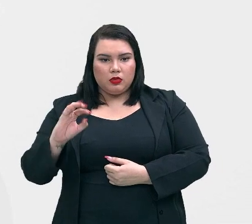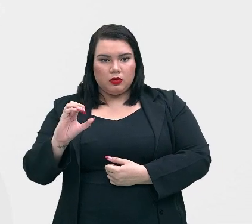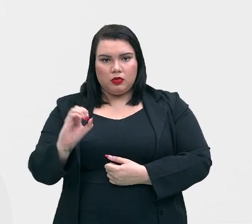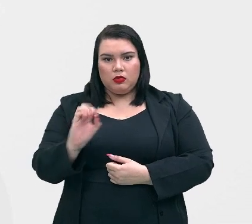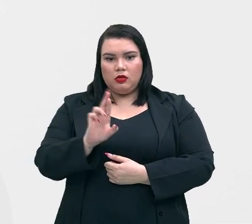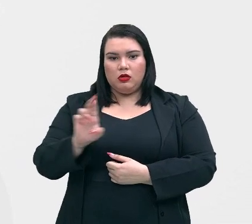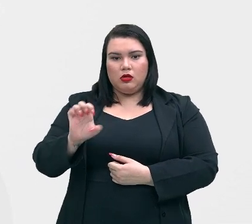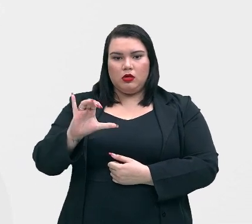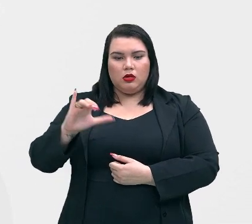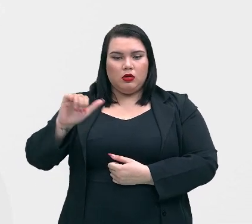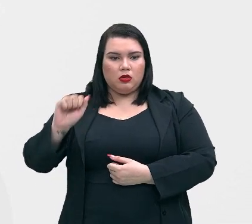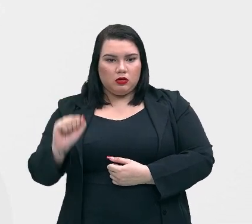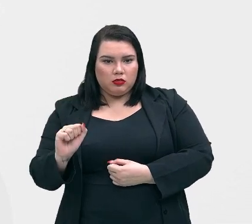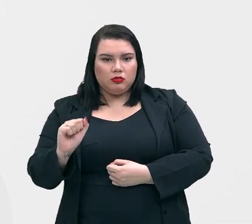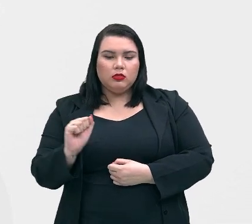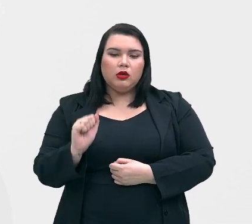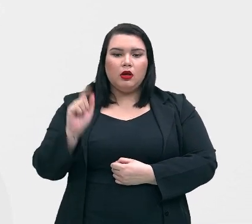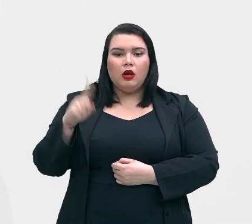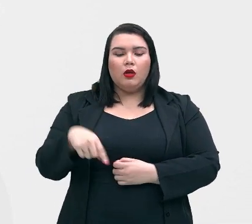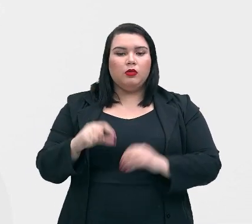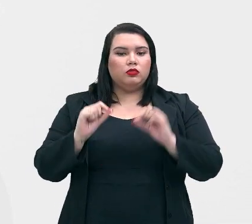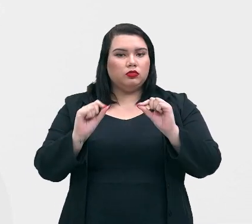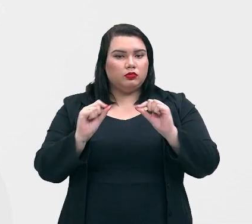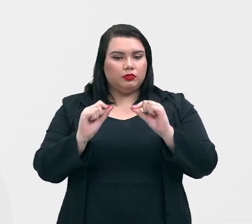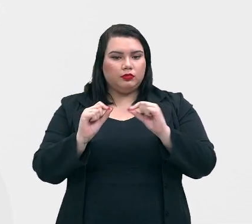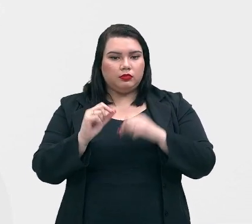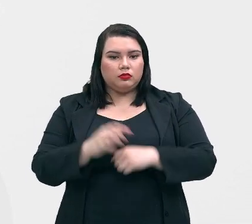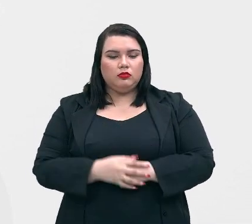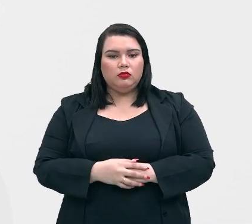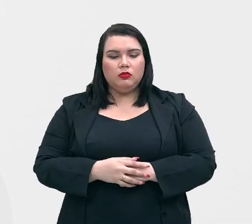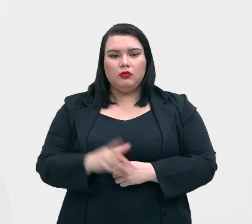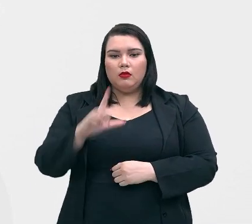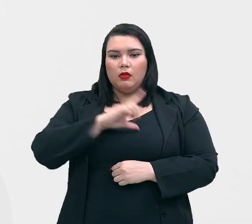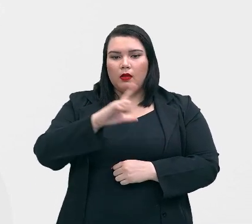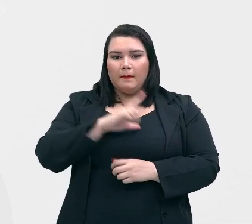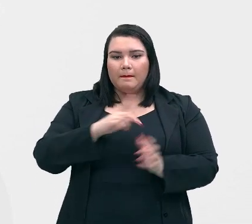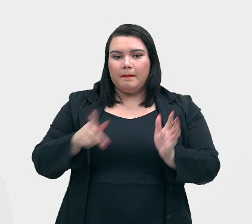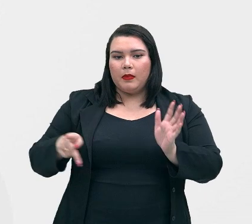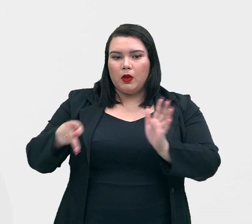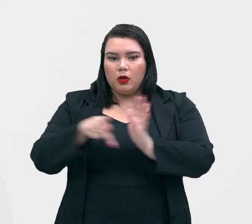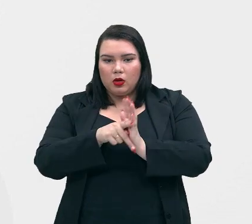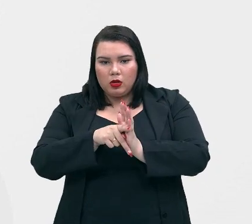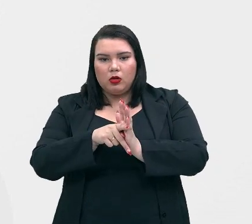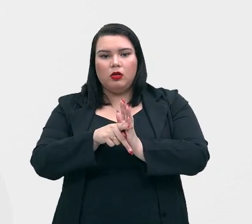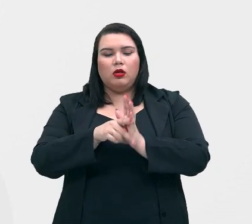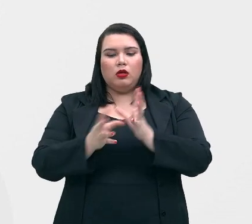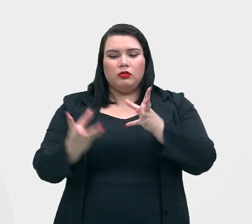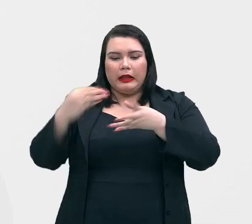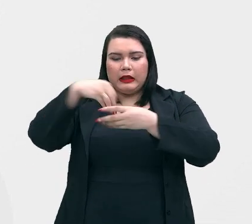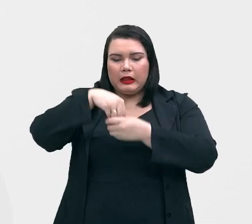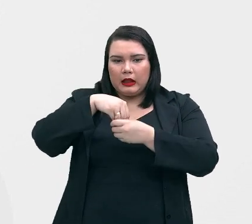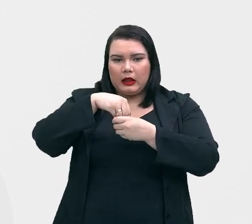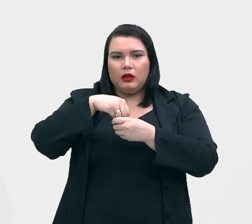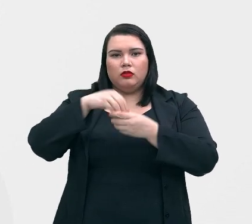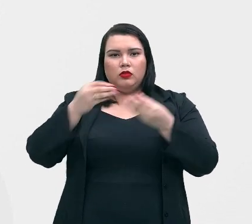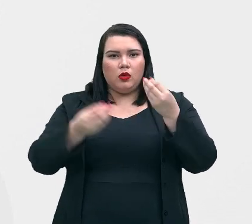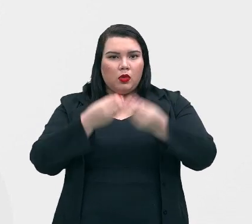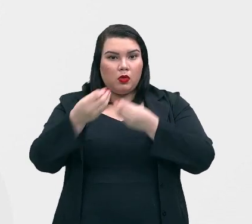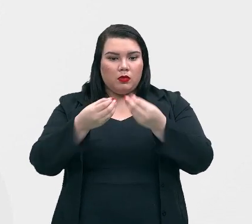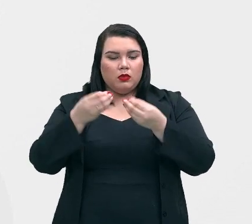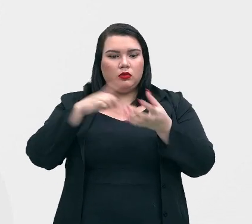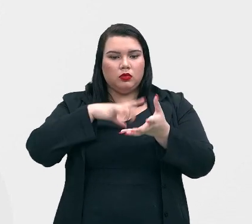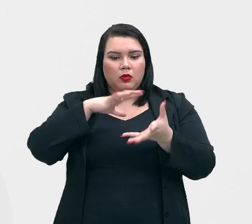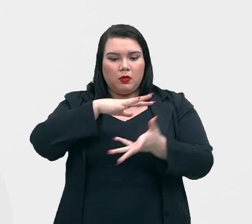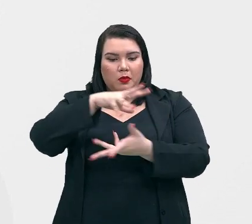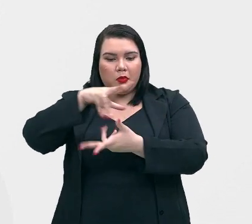criptorreicas, né? As criptorreicas, gente, são as bacias que se direcionam ao interior da Terra, vão lá para dentro aí